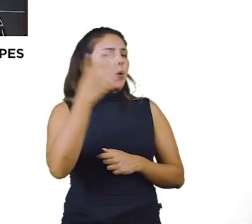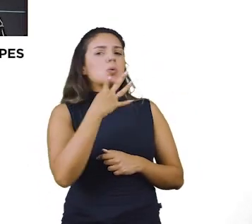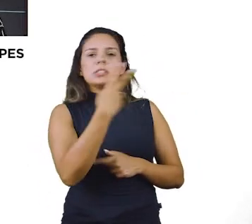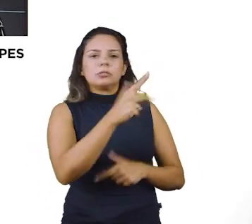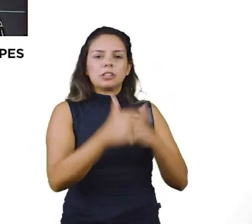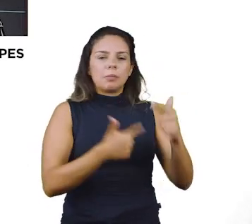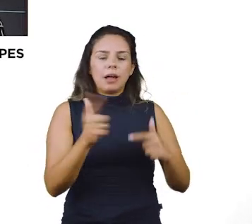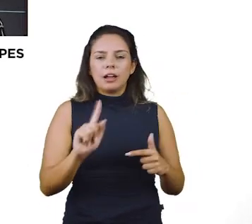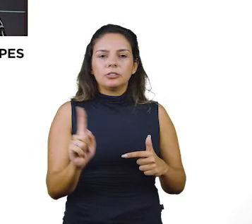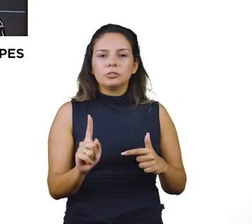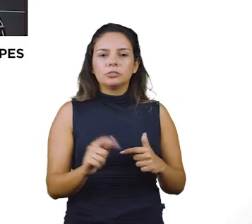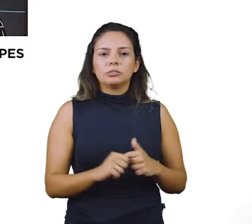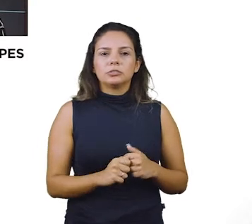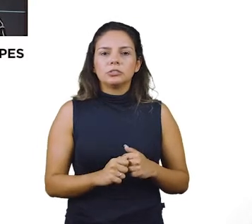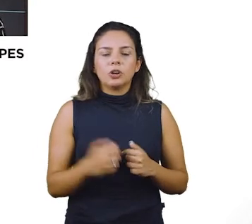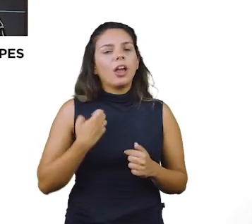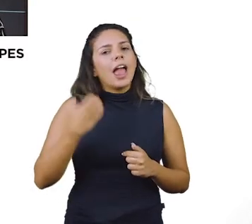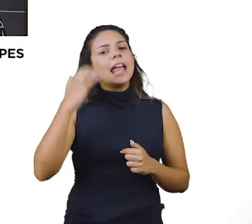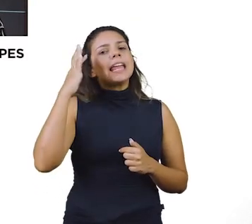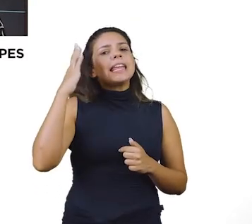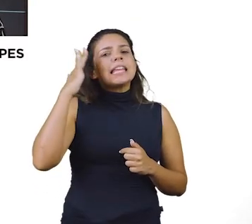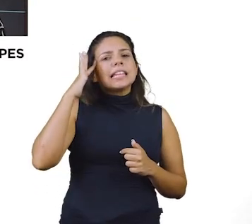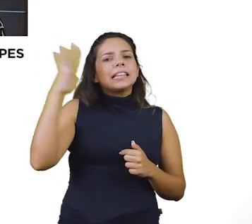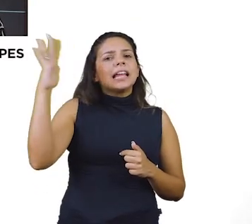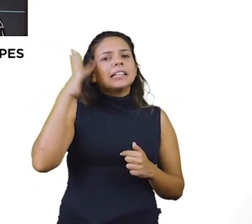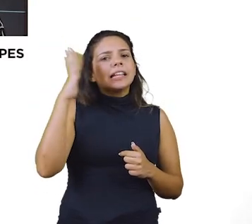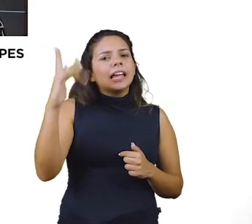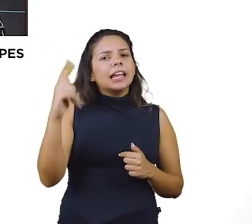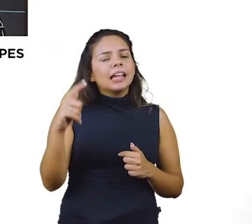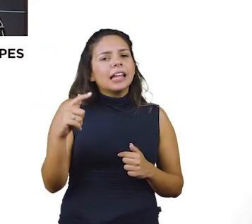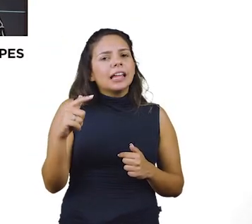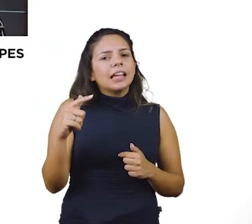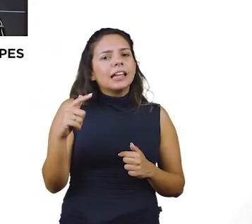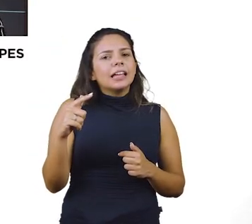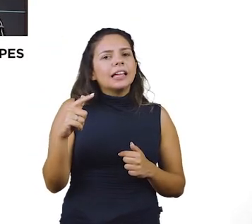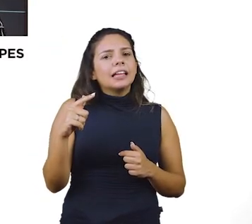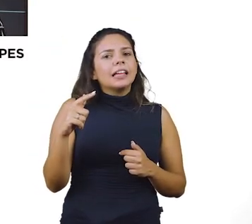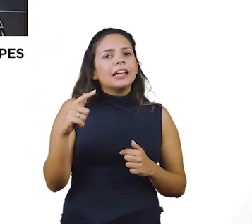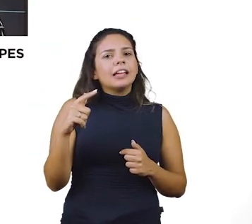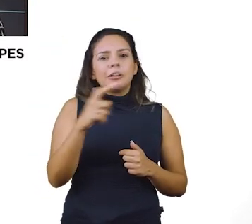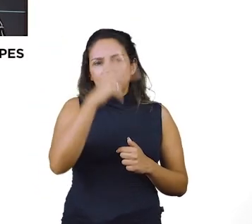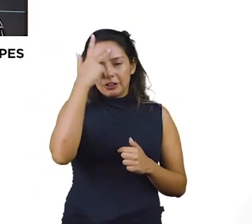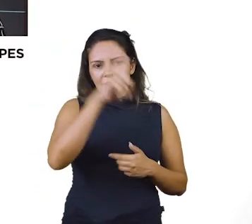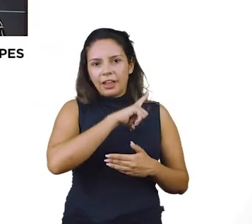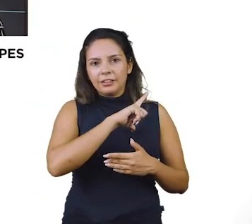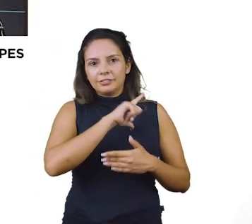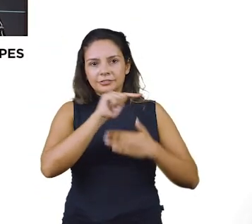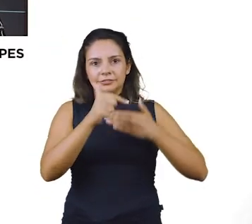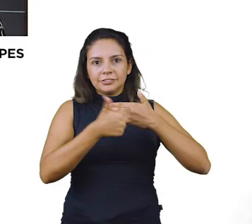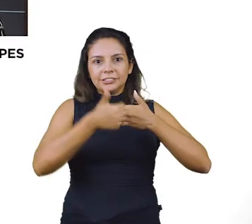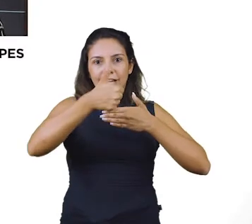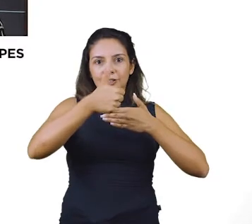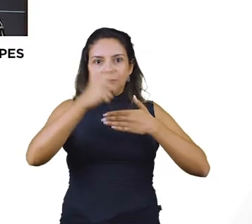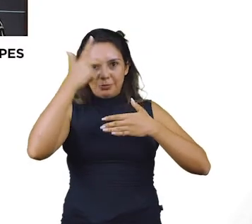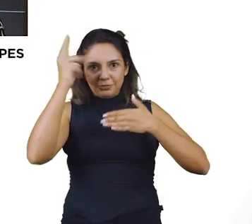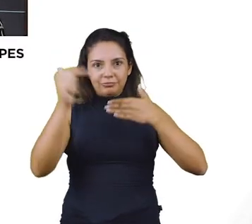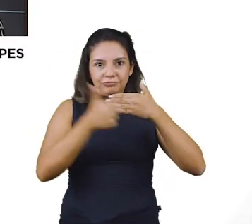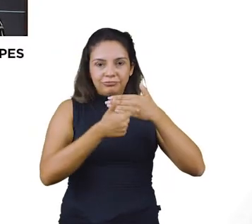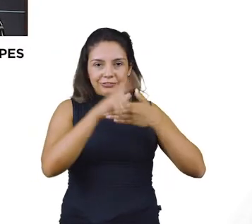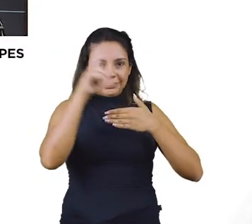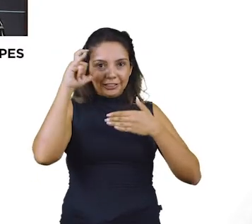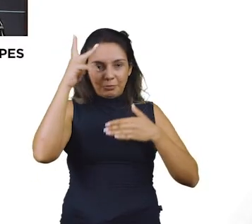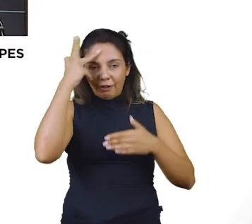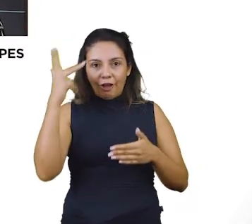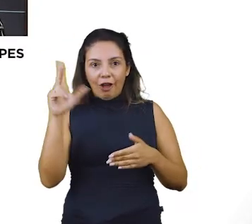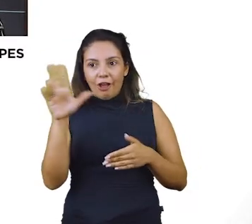Li porque eu queria entender o que move uma pessoa ter tantos seguidores, vender tanto, o que acontece?